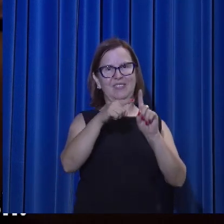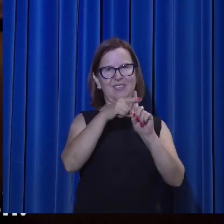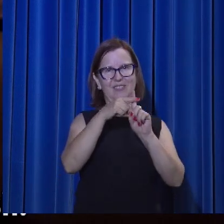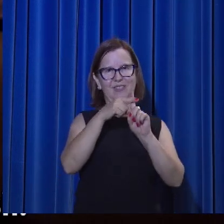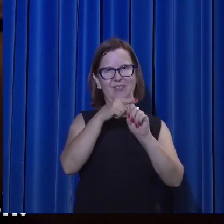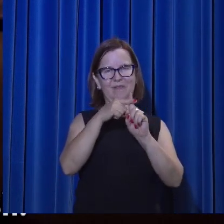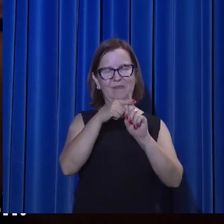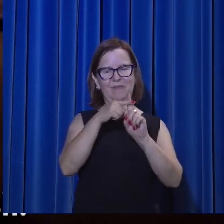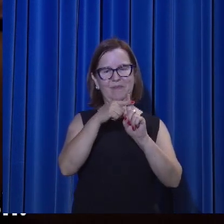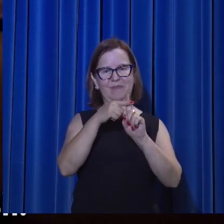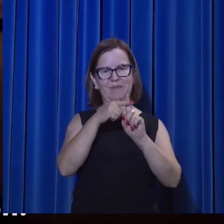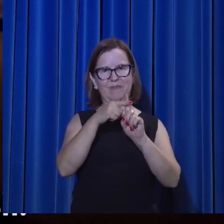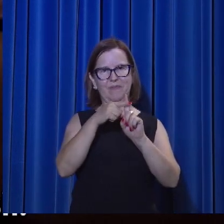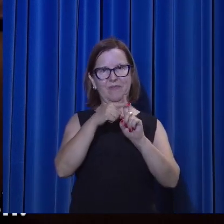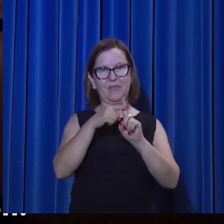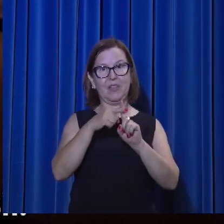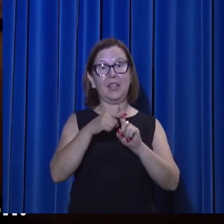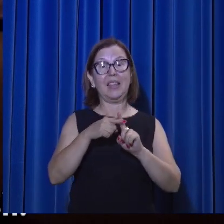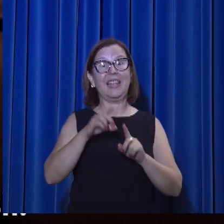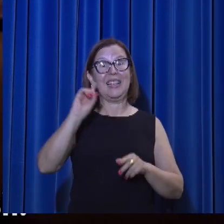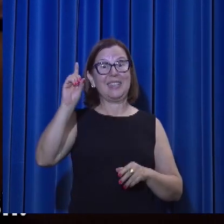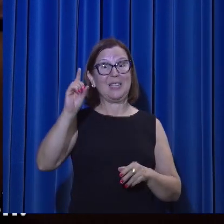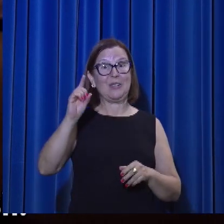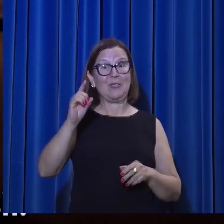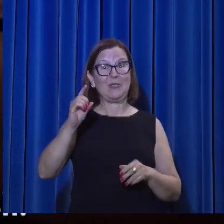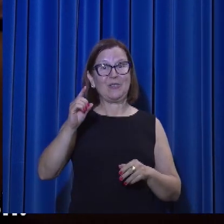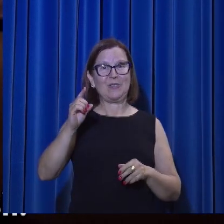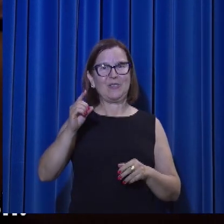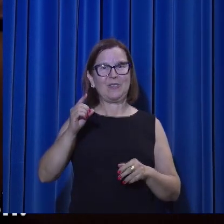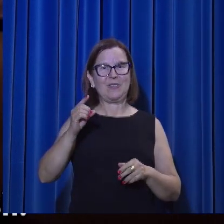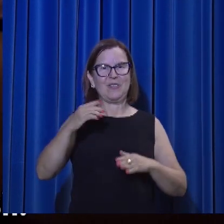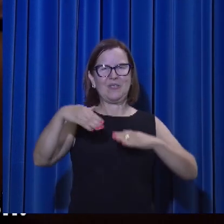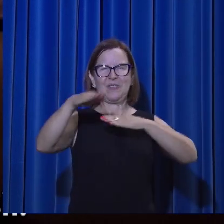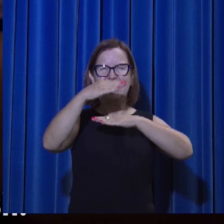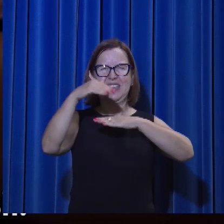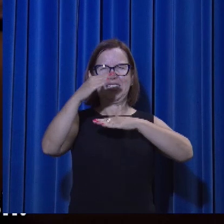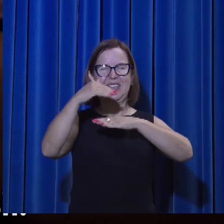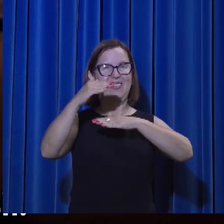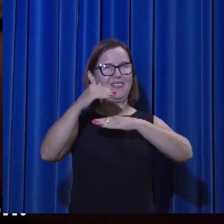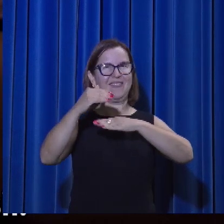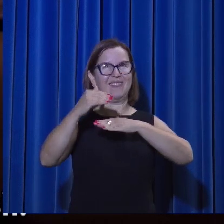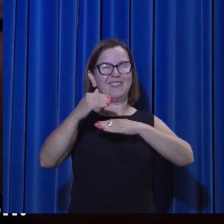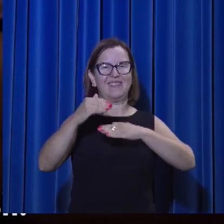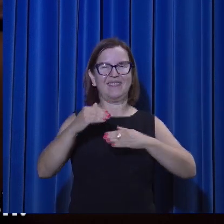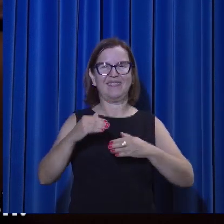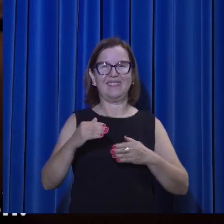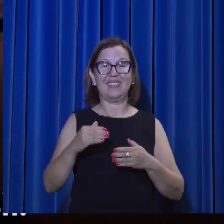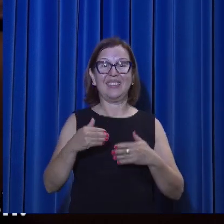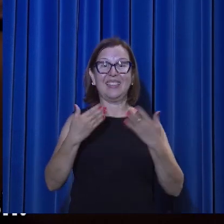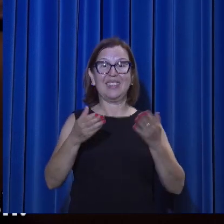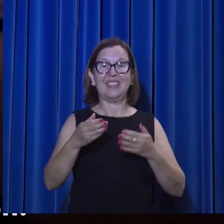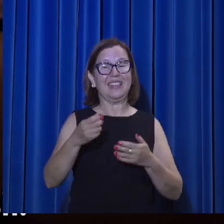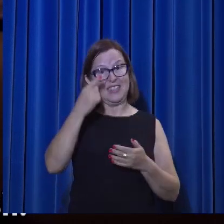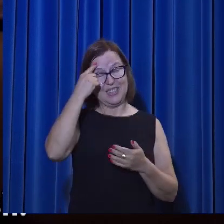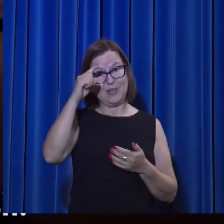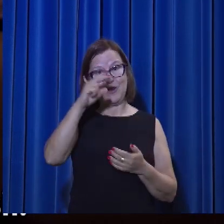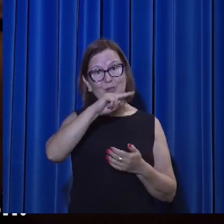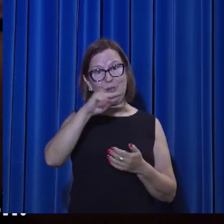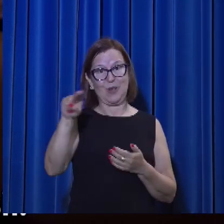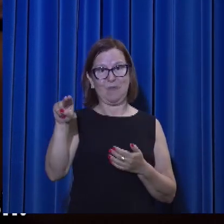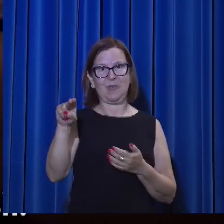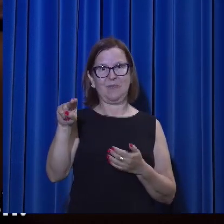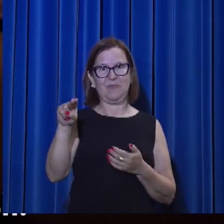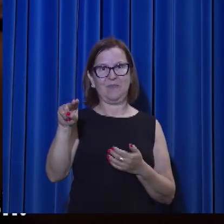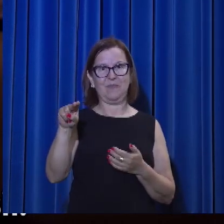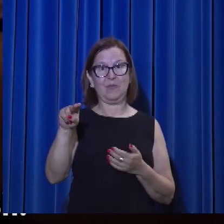cruz. Pelo que também Deus o exaltou sobremaneira, e lhe deu o nome, não é